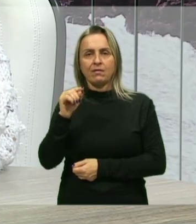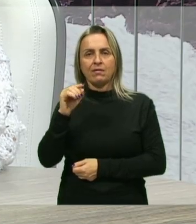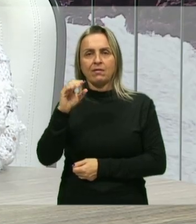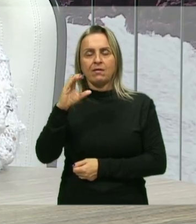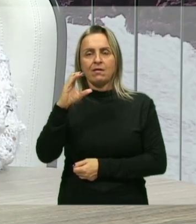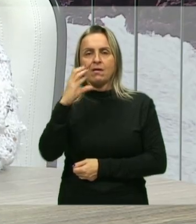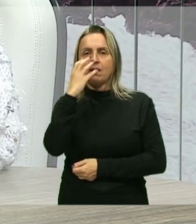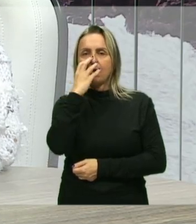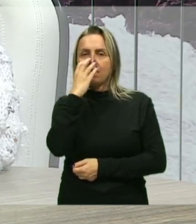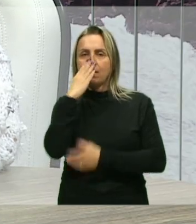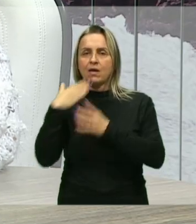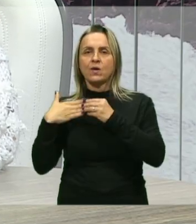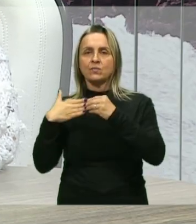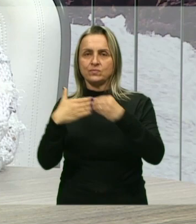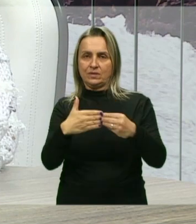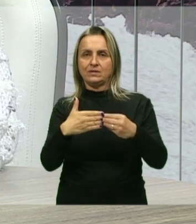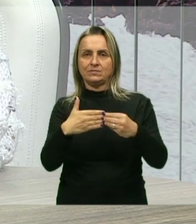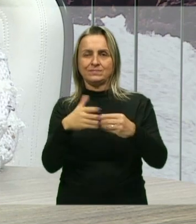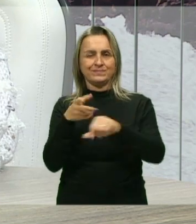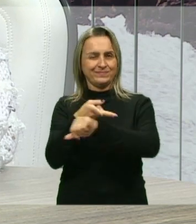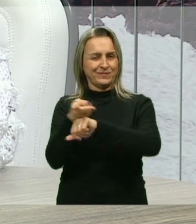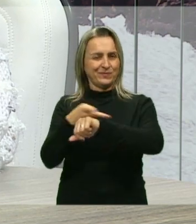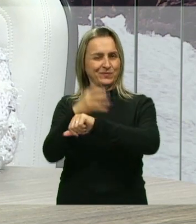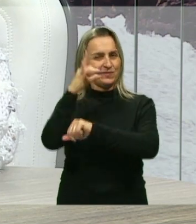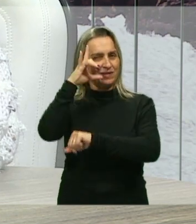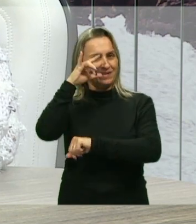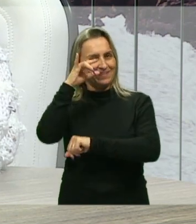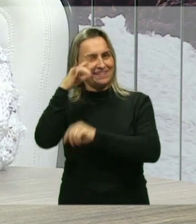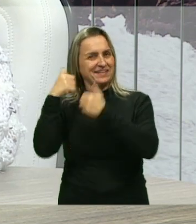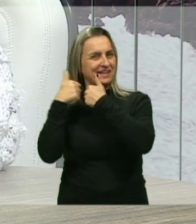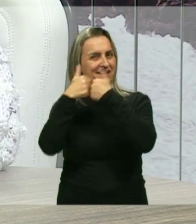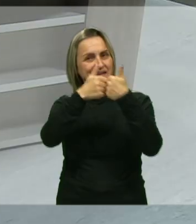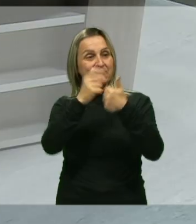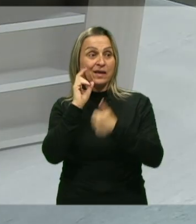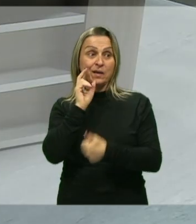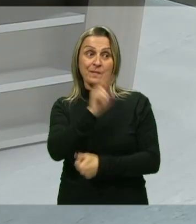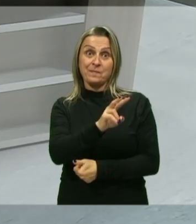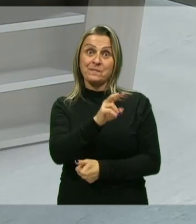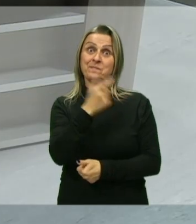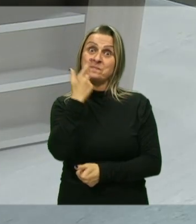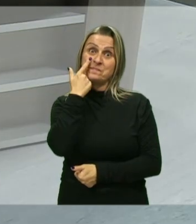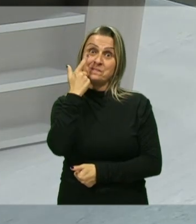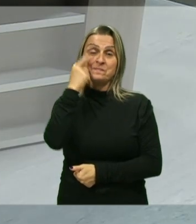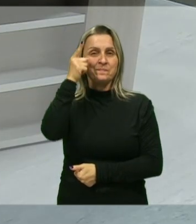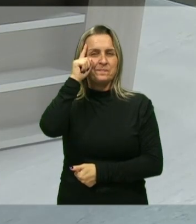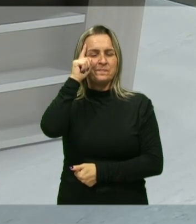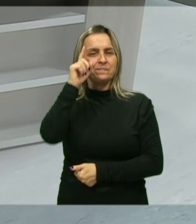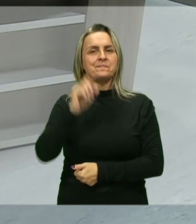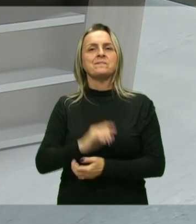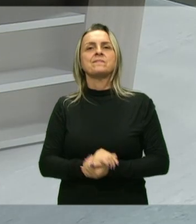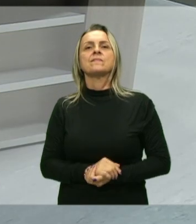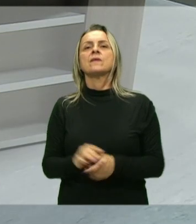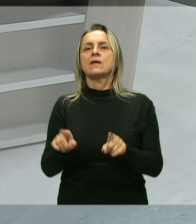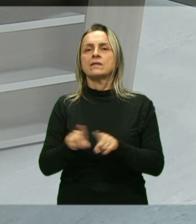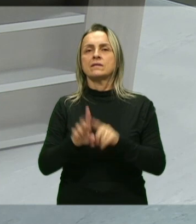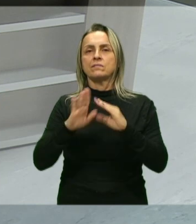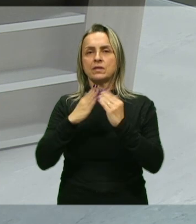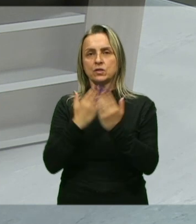Hibisco_Cão-Guia. Acompanha lá o dia da Hibisco, tem tanto cachorrinho por aí também, que... a Ana pode passar o da escola para o pessoal. Da escola